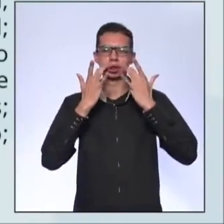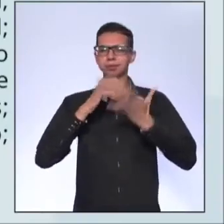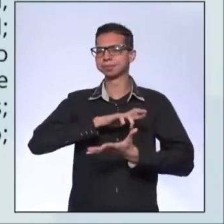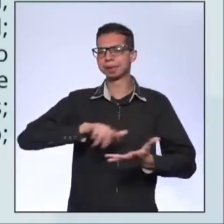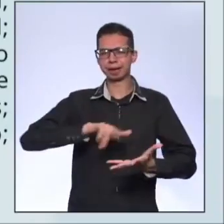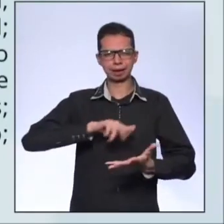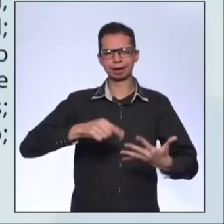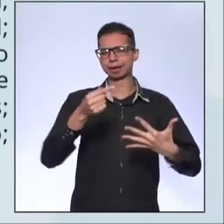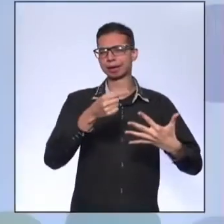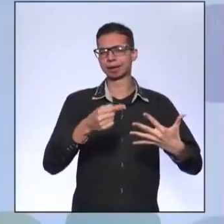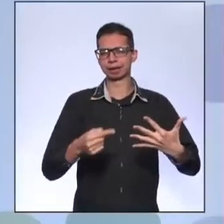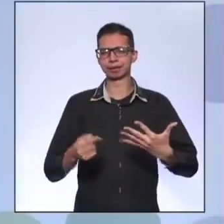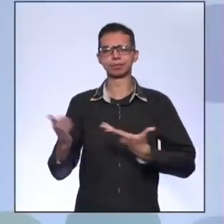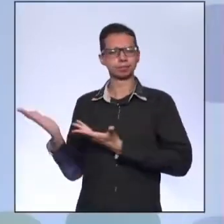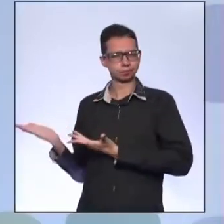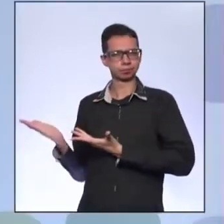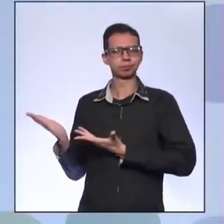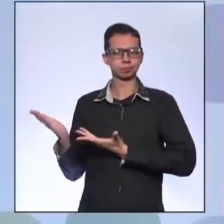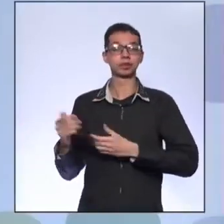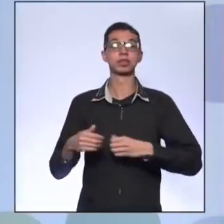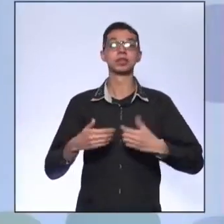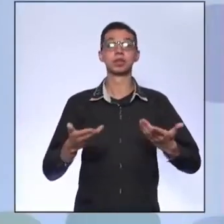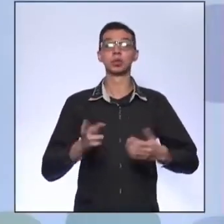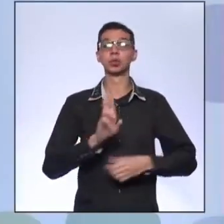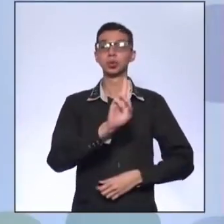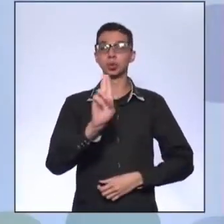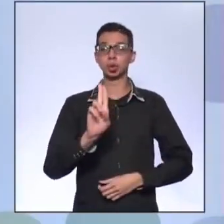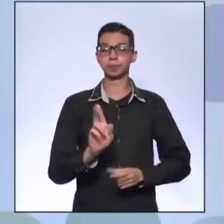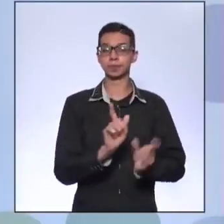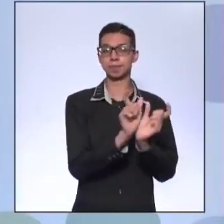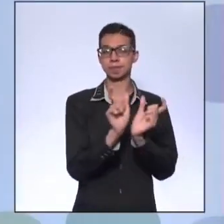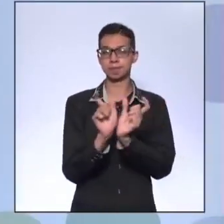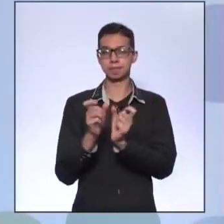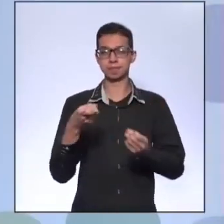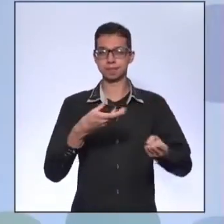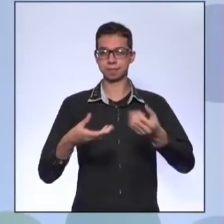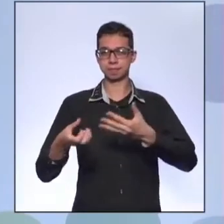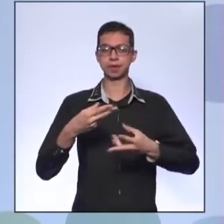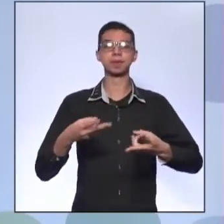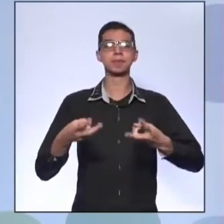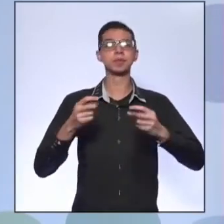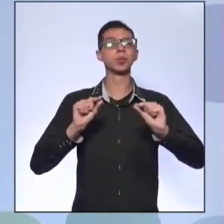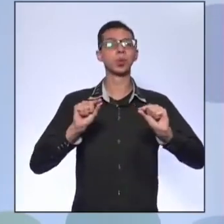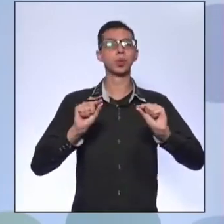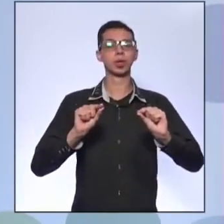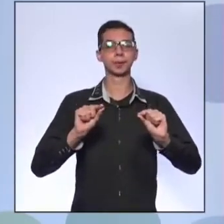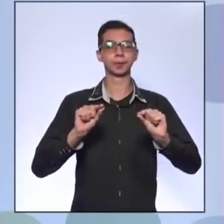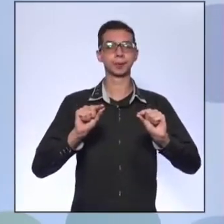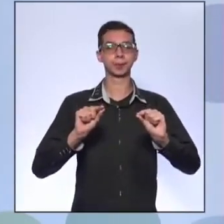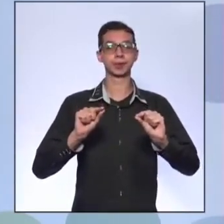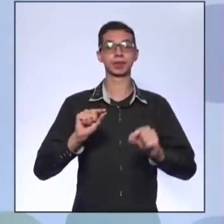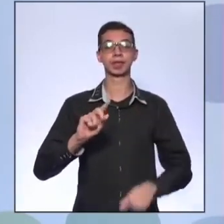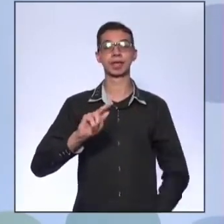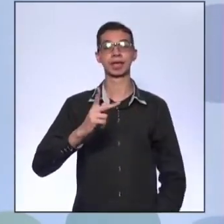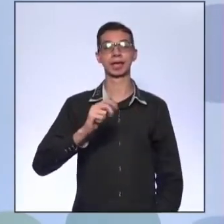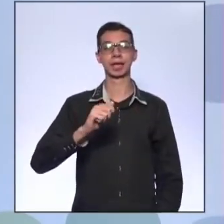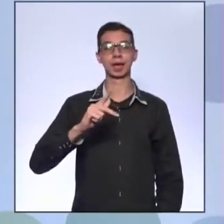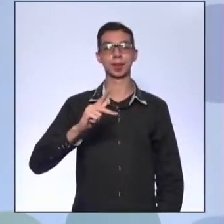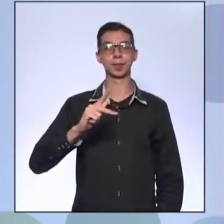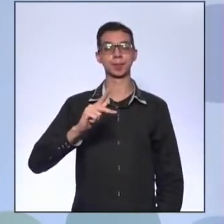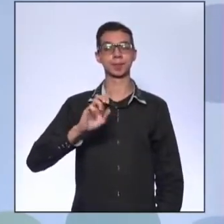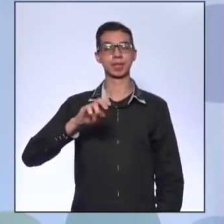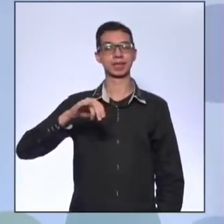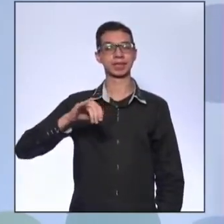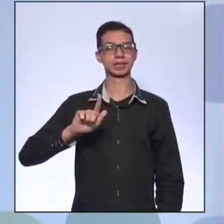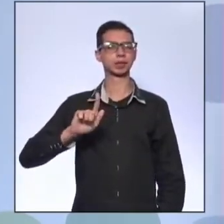Dentro, né, dessas nomenclaturas aí modernas, nós observamos aí o happening, tá? E as performances.